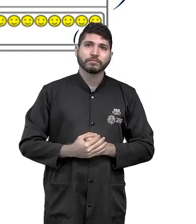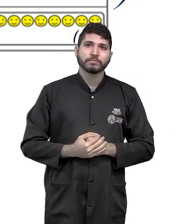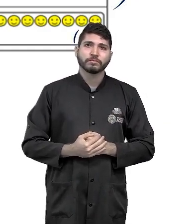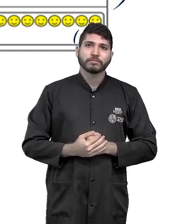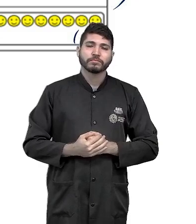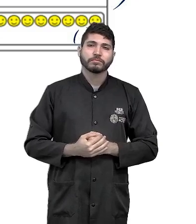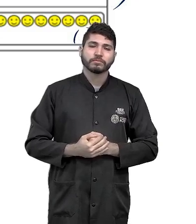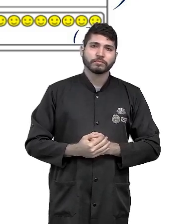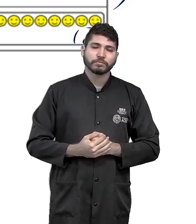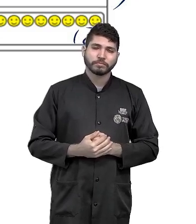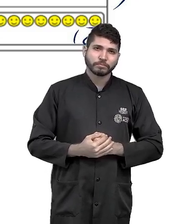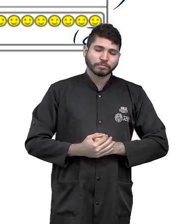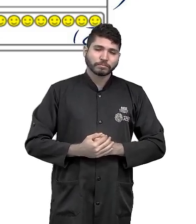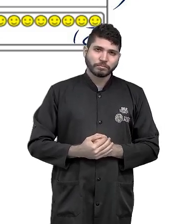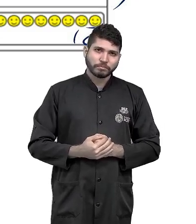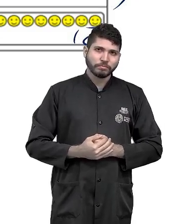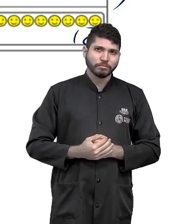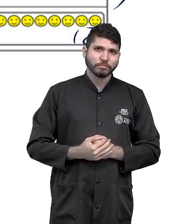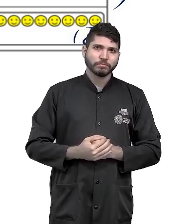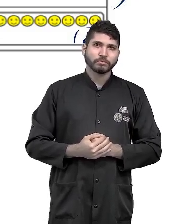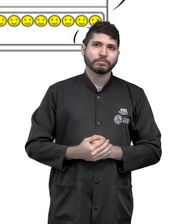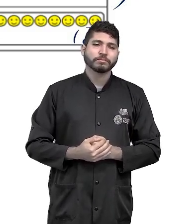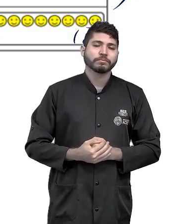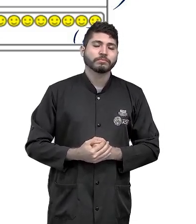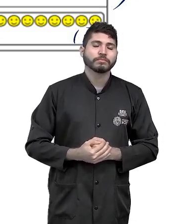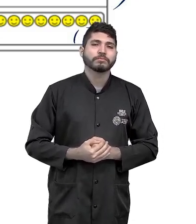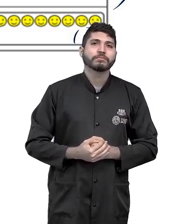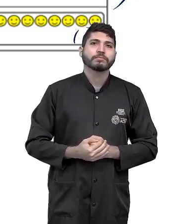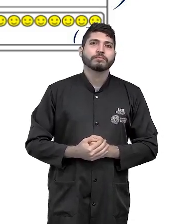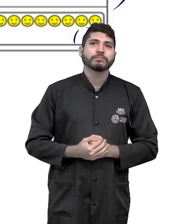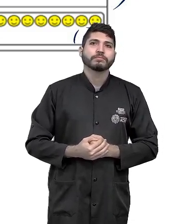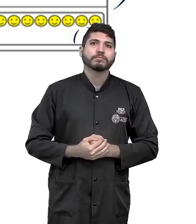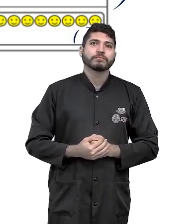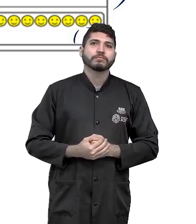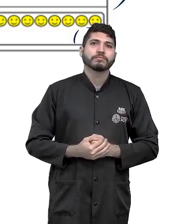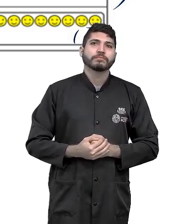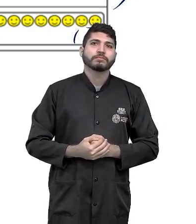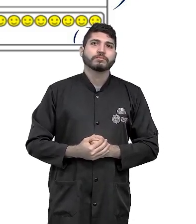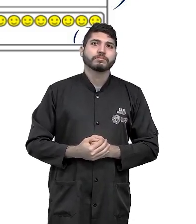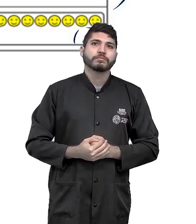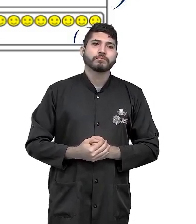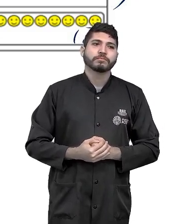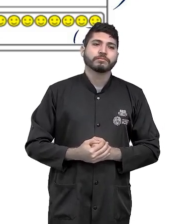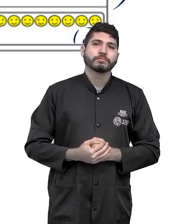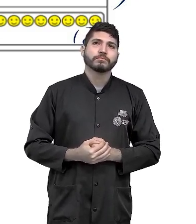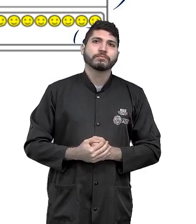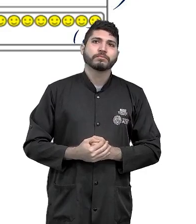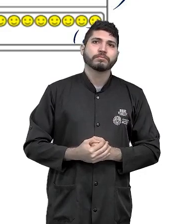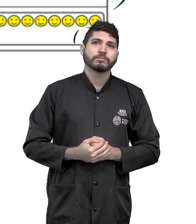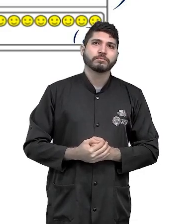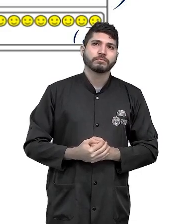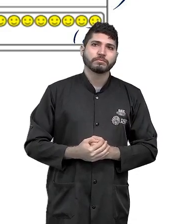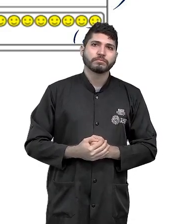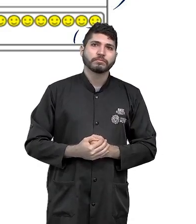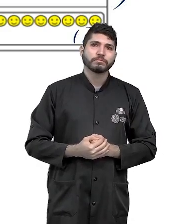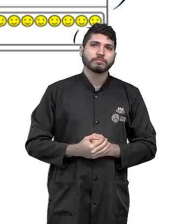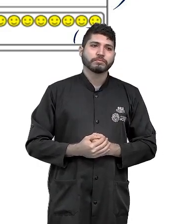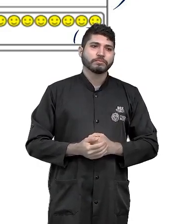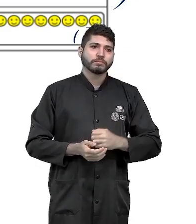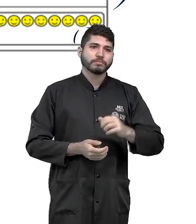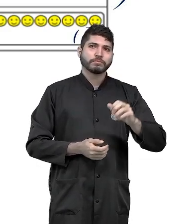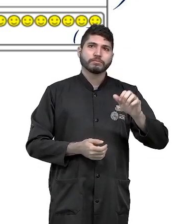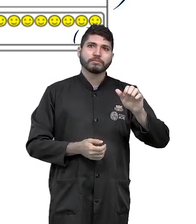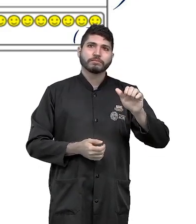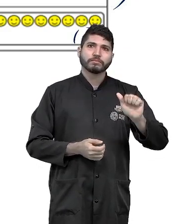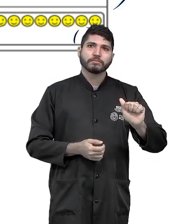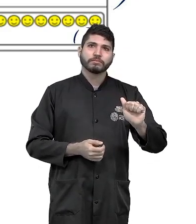Vamos dar uma olhadinha aqui na resolução? Como é que fica essa resolução, professor? Vamos dar uma olhada no termo geral, pessoal. O termo geral vai ser o A1 vezes